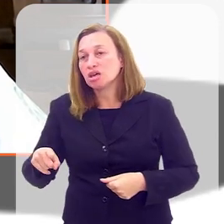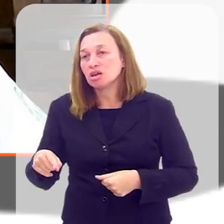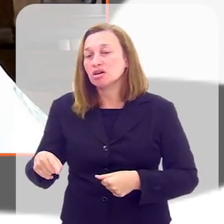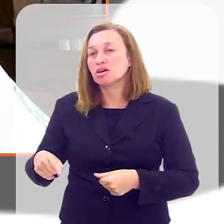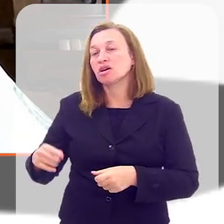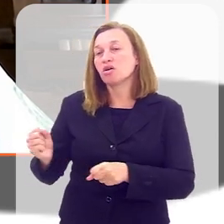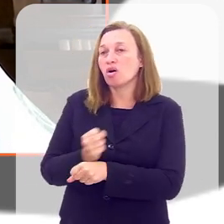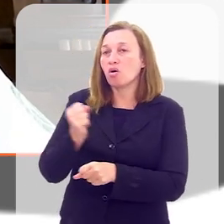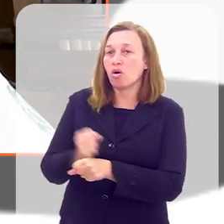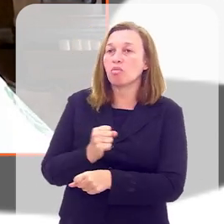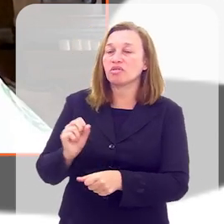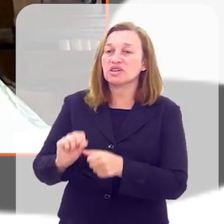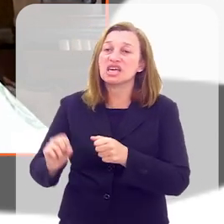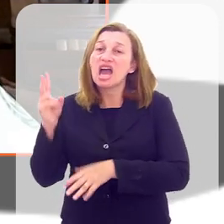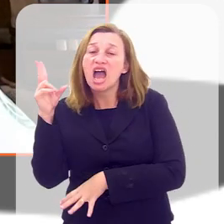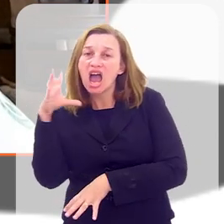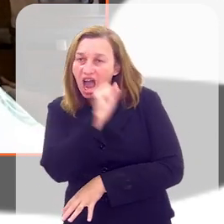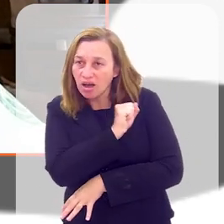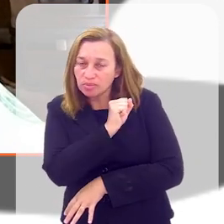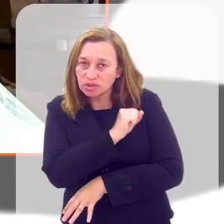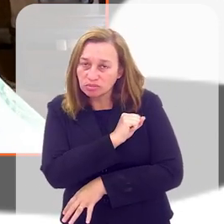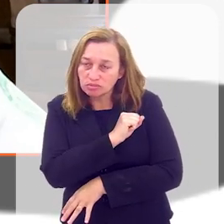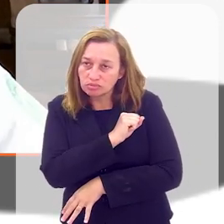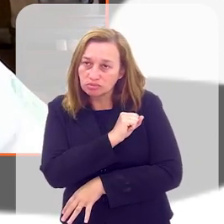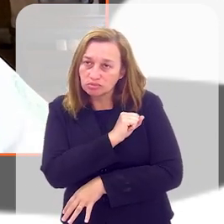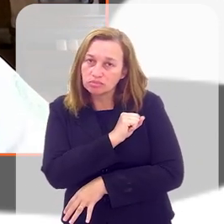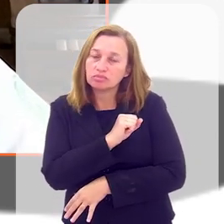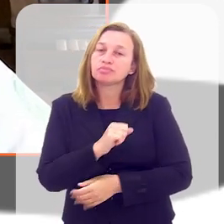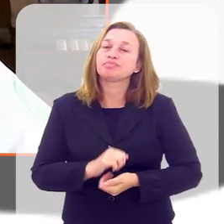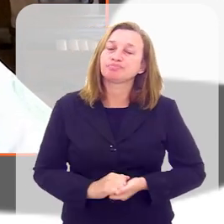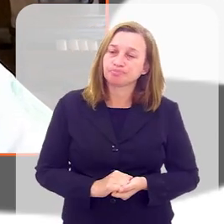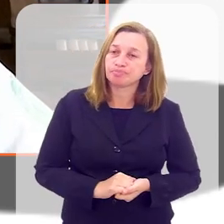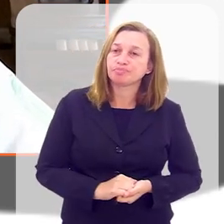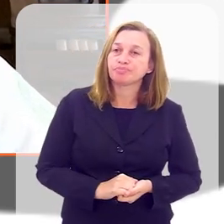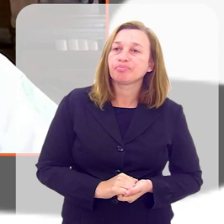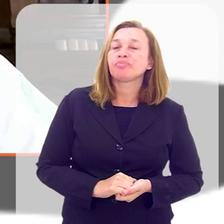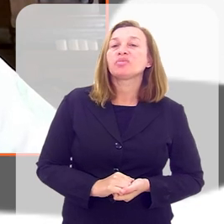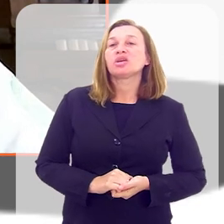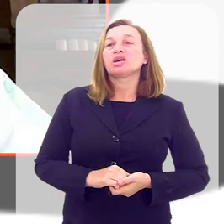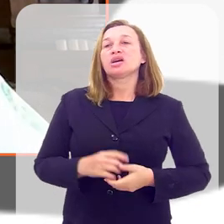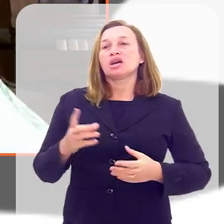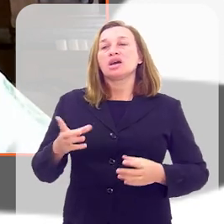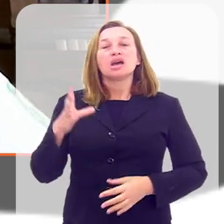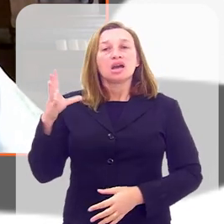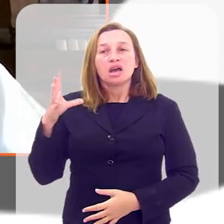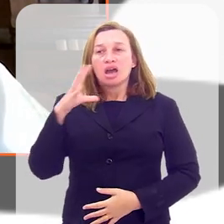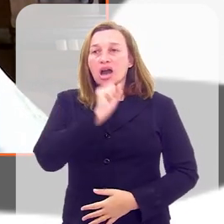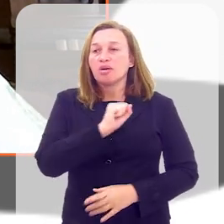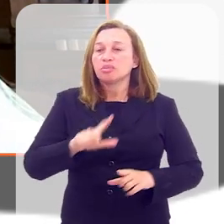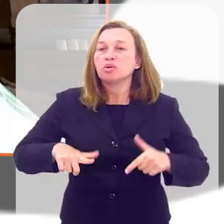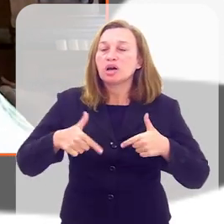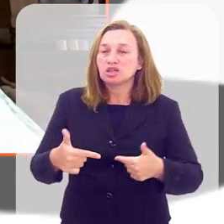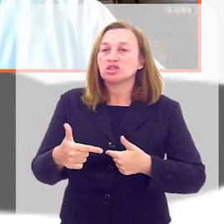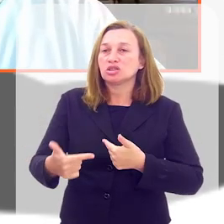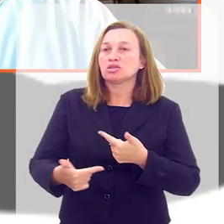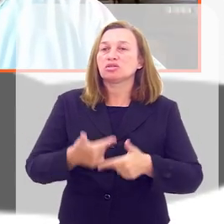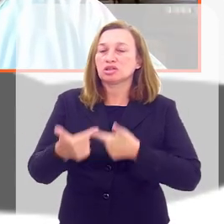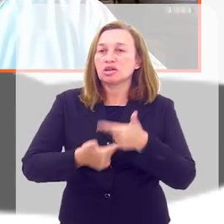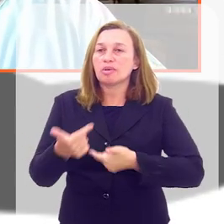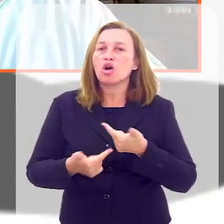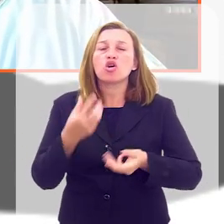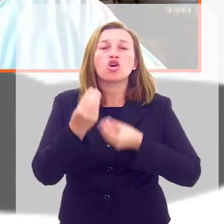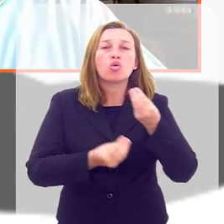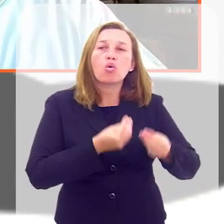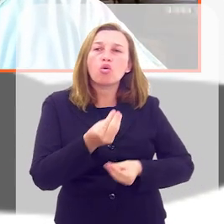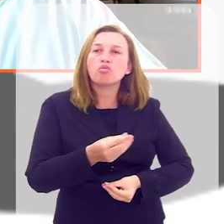é muito rápida essa essa aí é muito ágil o nosso pronto atendimento assim né para